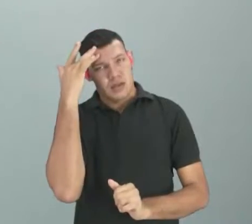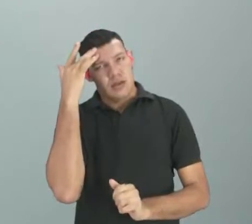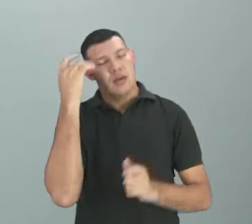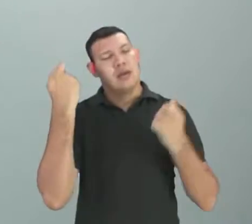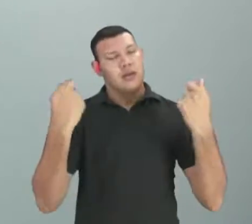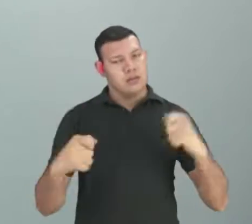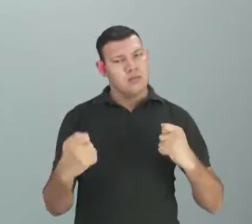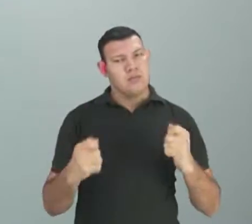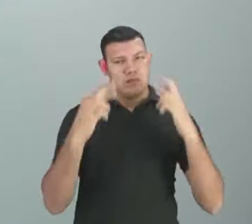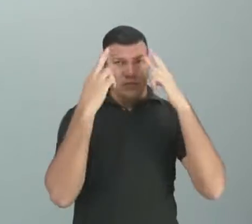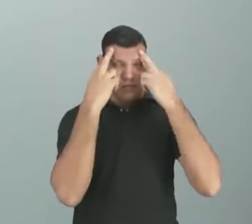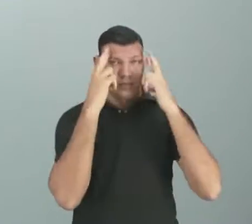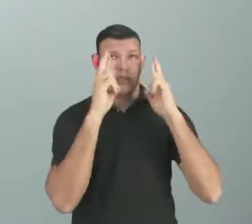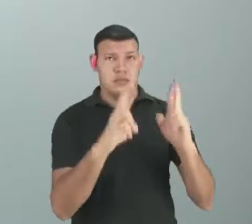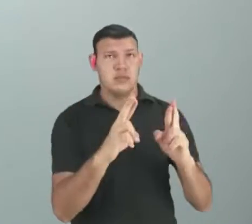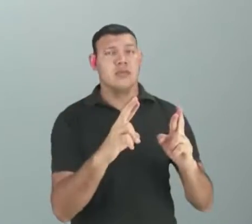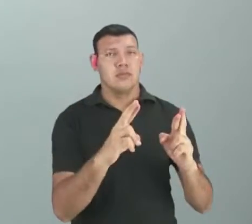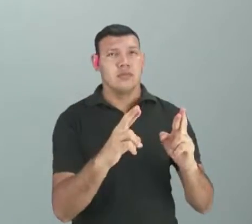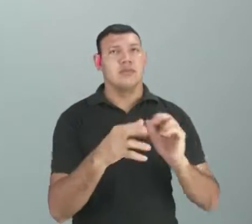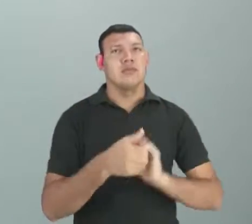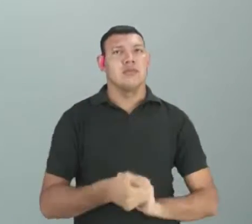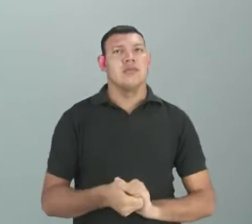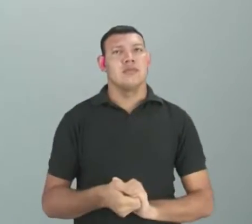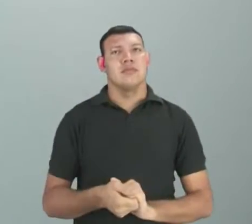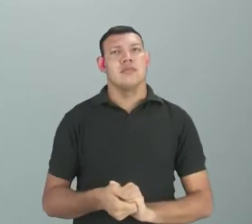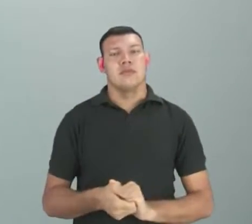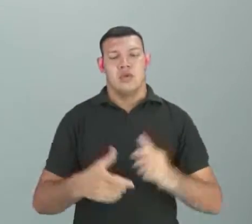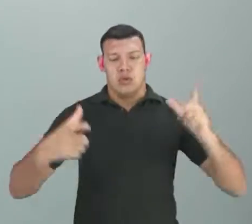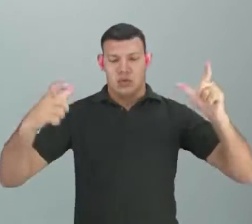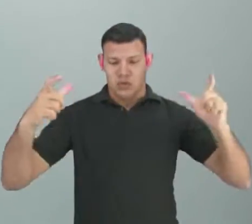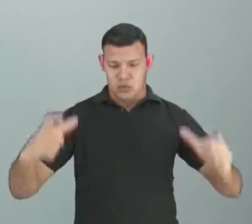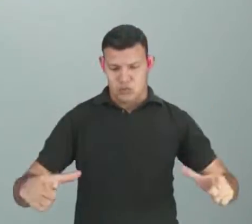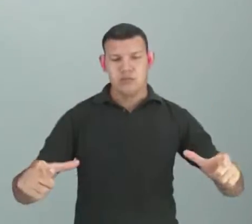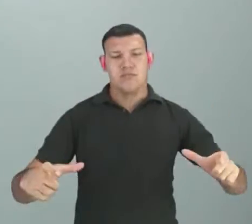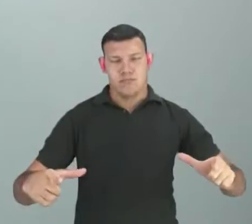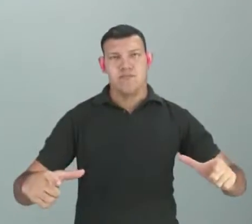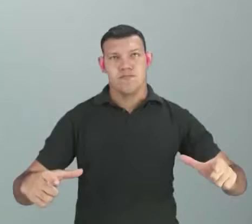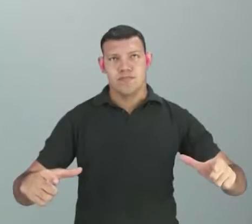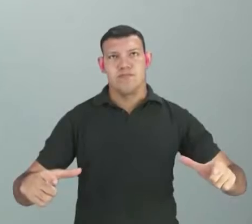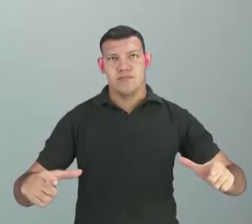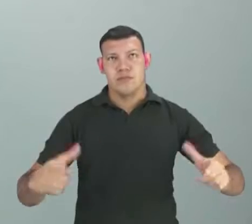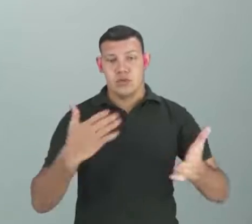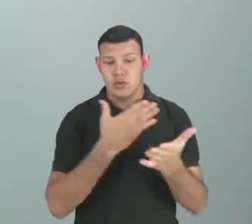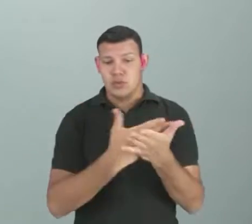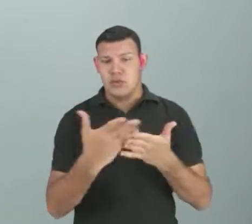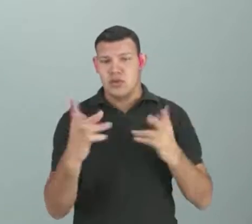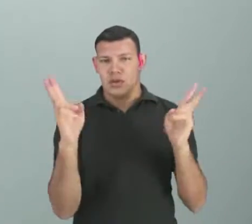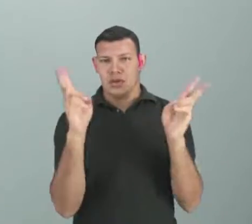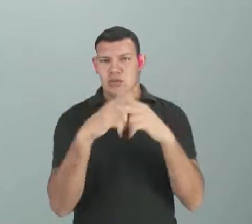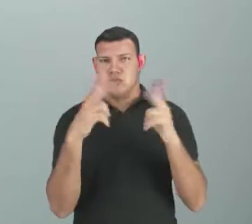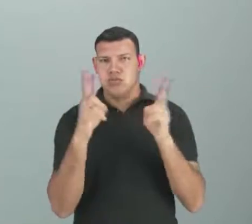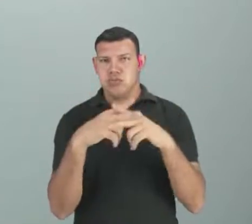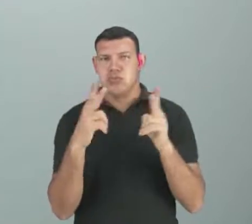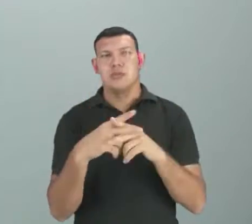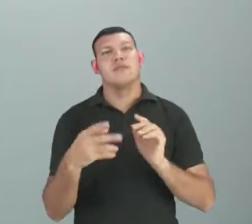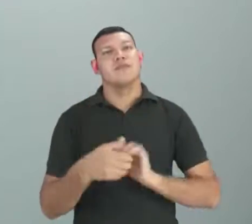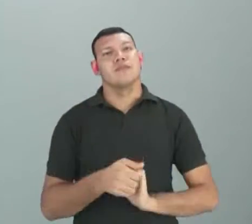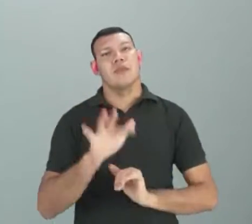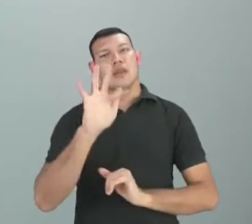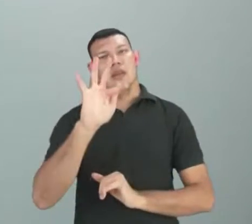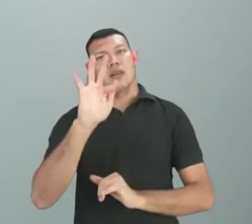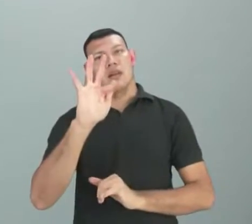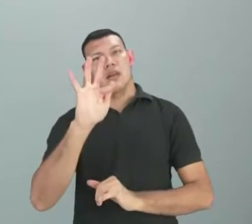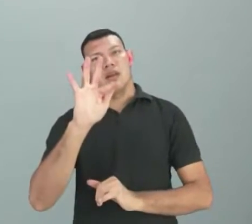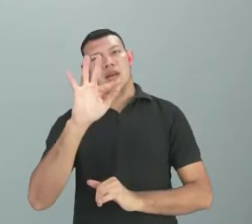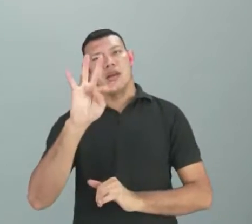ter respeito até mesmo pelo dojo, que é o local onde ele vai iniciar a luta, né? Que é o tatame. Ele